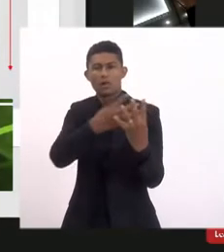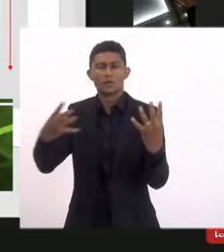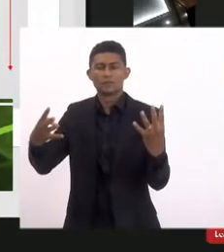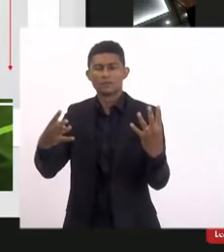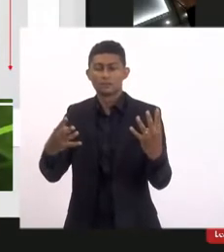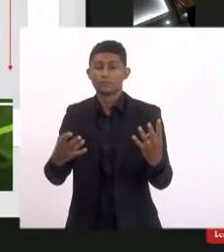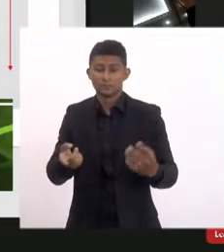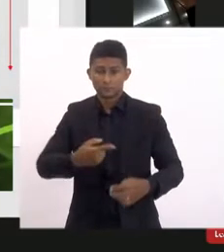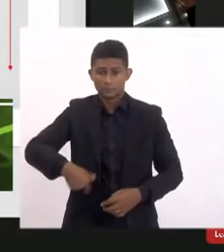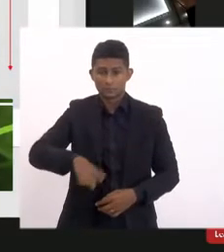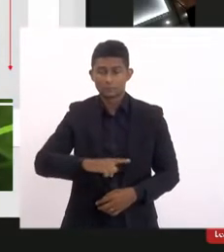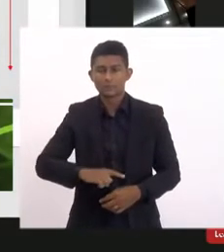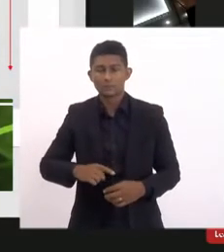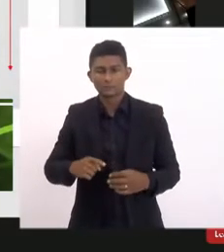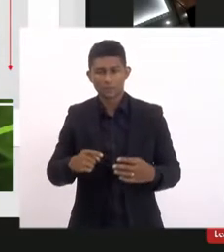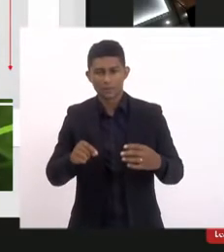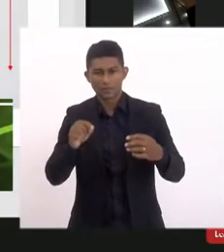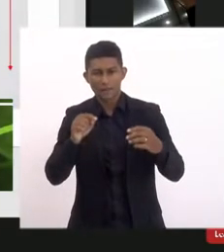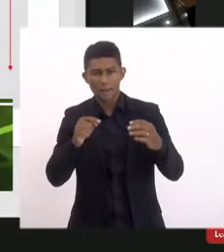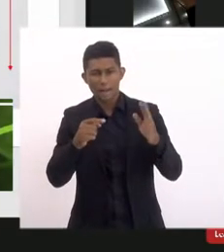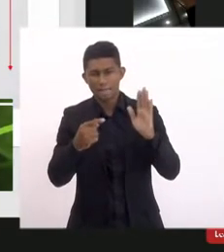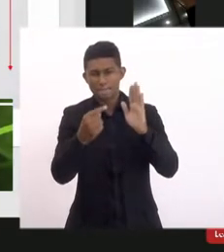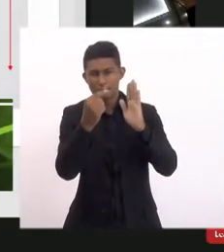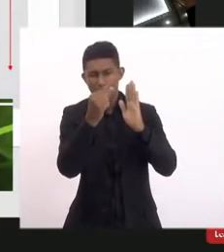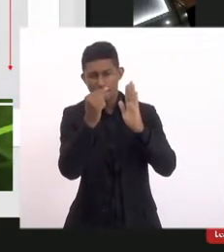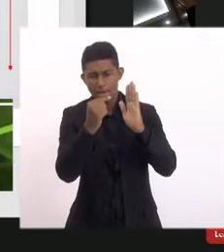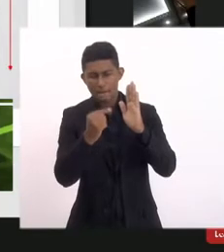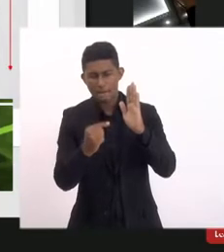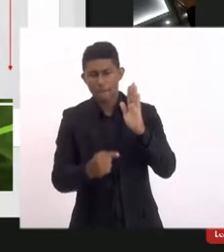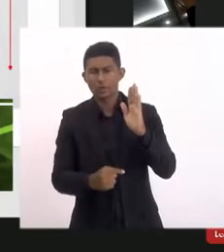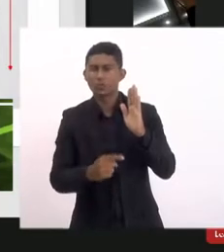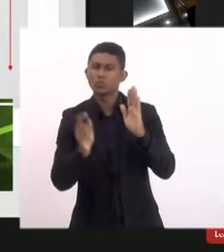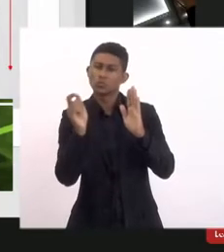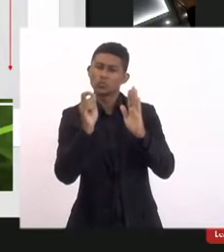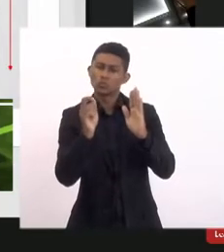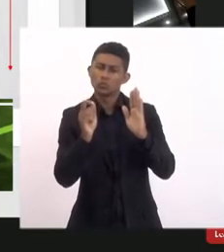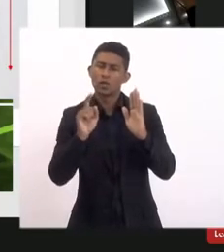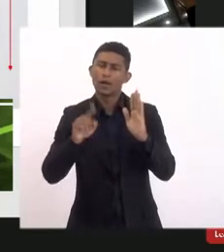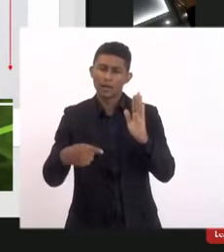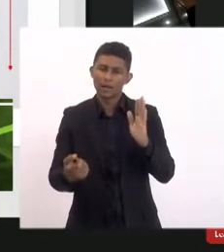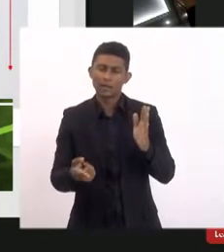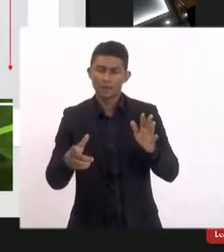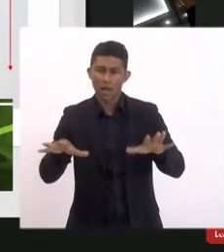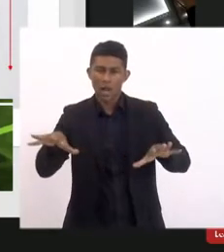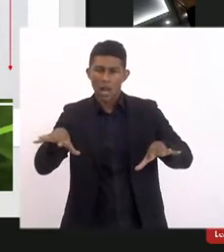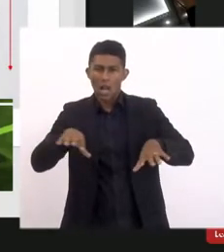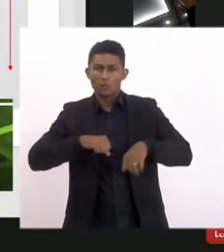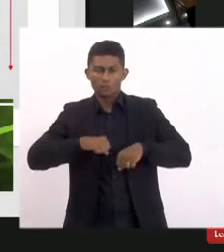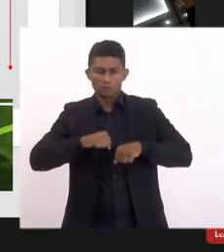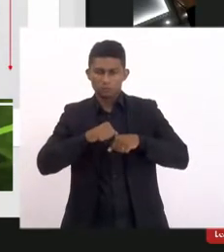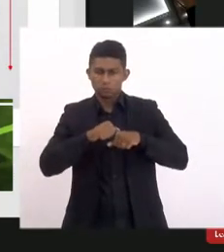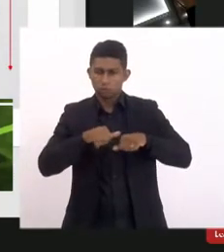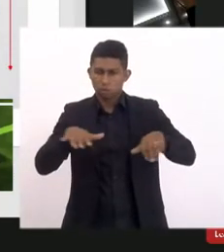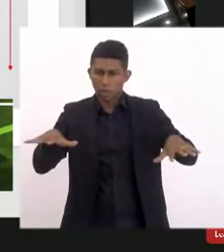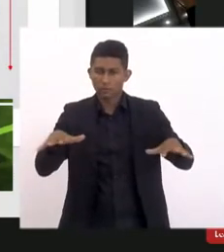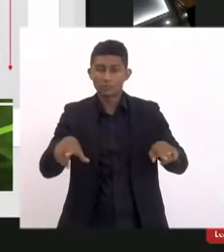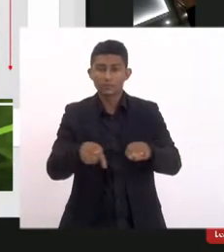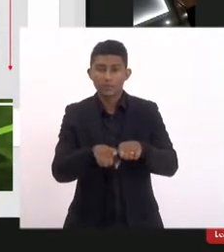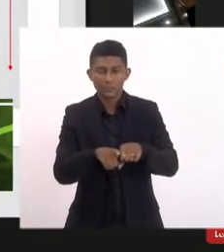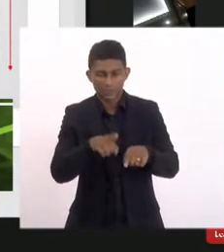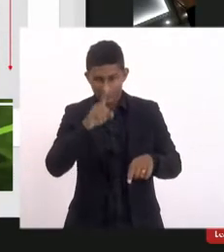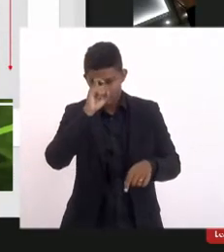usamos, né, são indicadores epidemiológicos e indicadores clínicos, que envolve a ocupação de